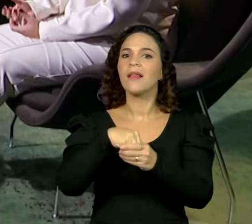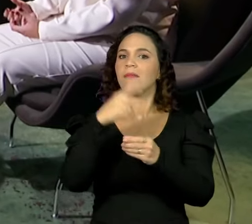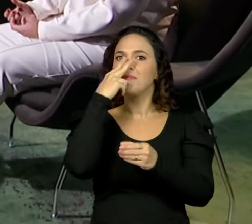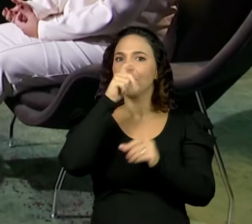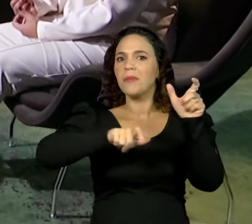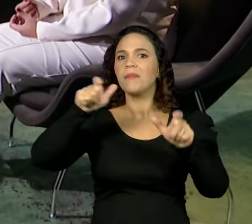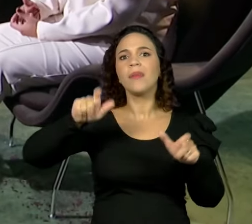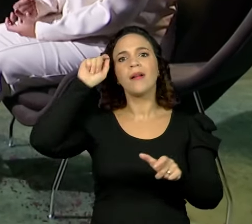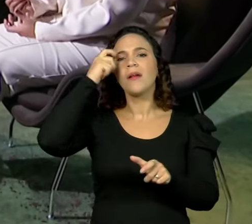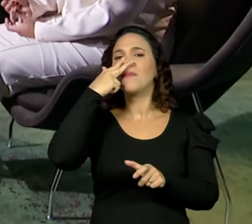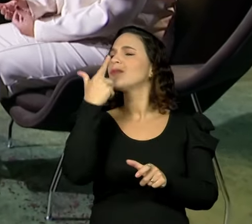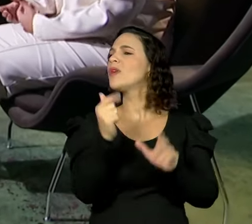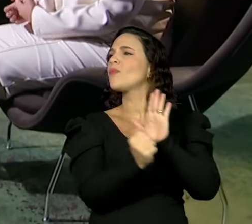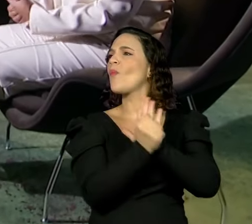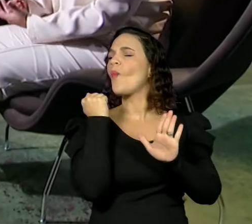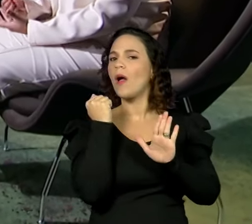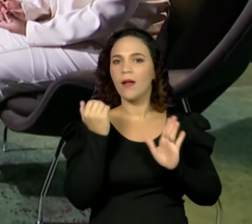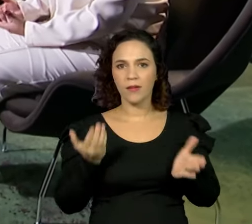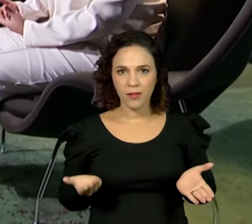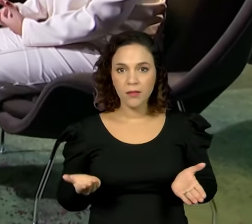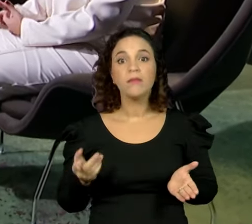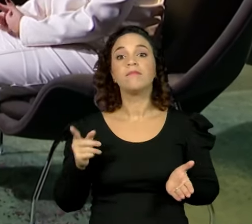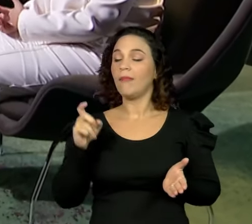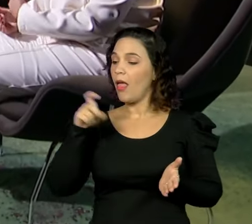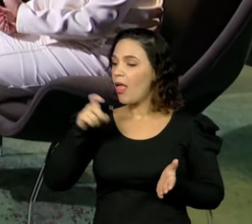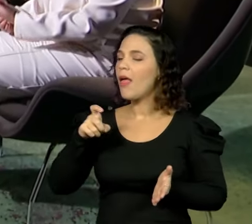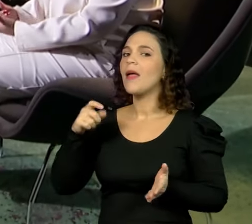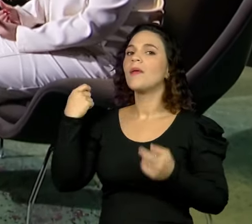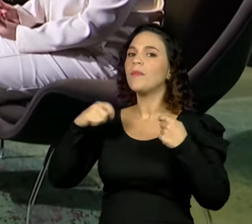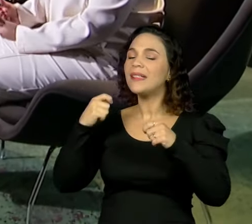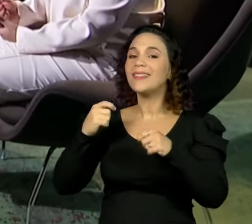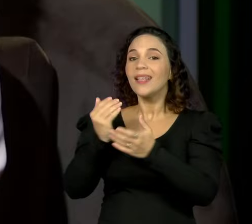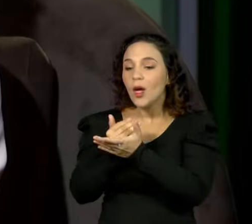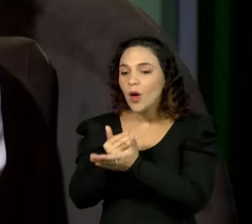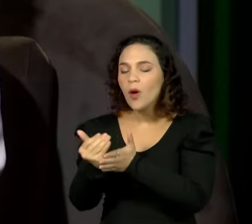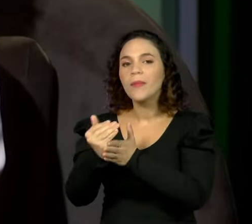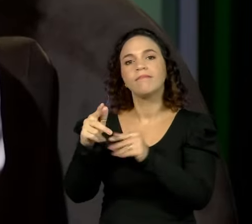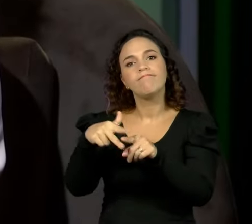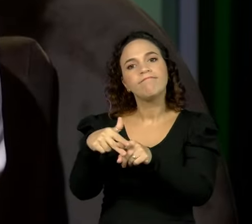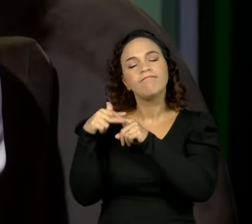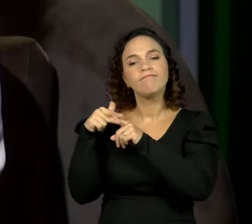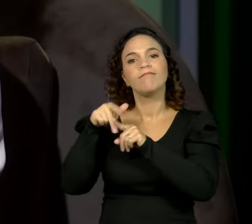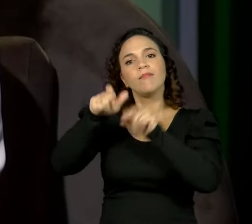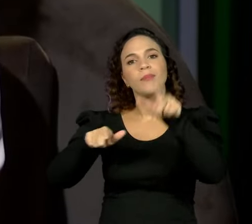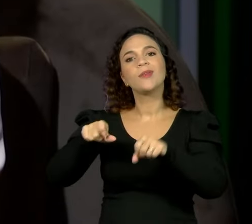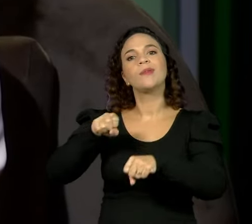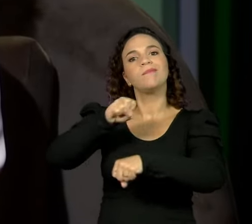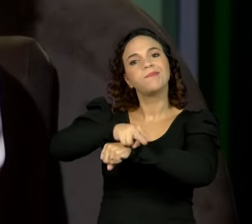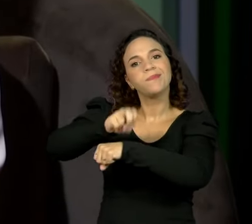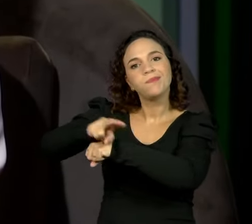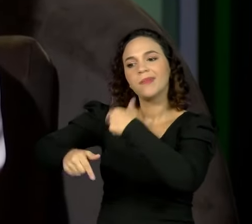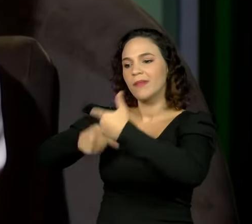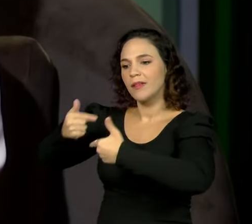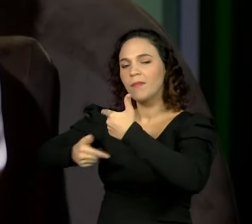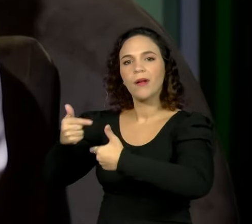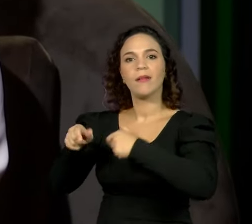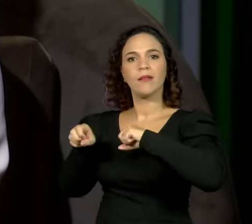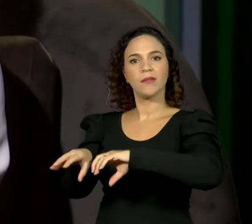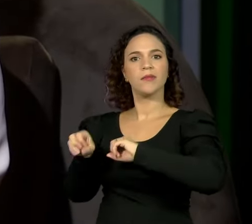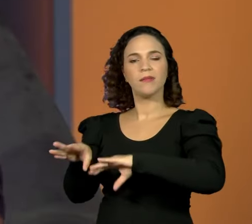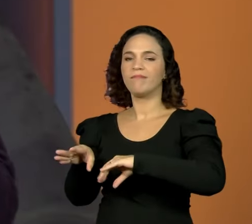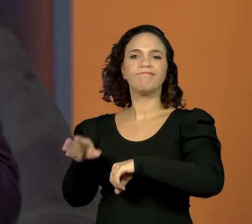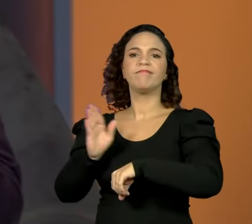Então, né, a gente deveria ter tido uma política de reparação logo em seguida, que inserisse as pessoas no mercado de trabalho. E na educação isso não